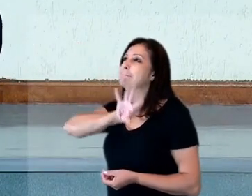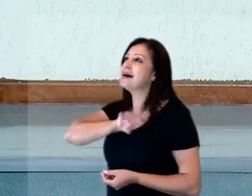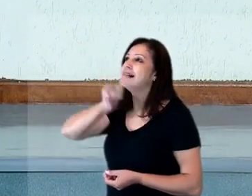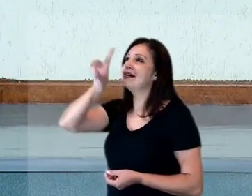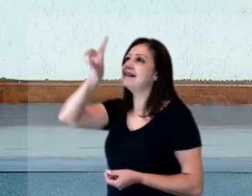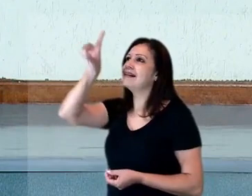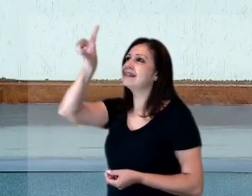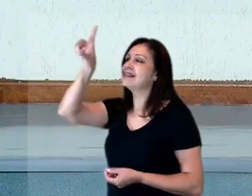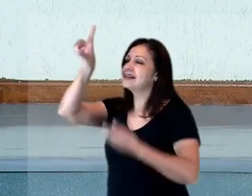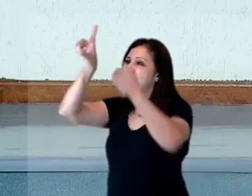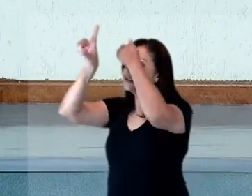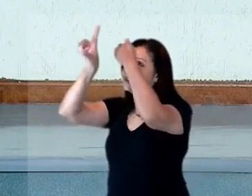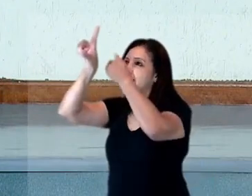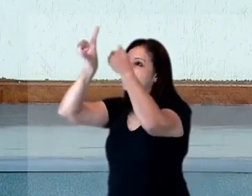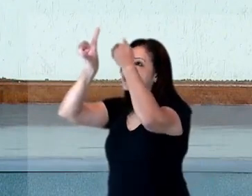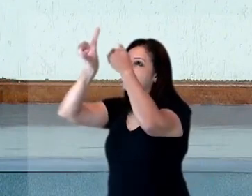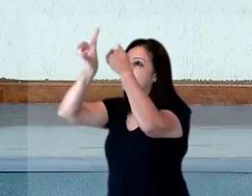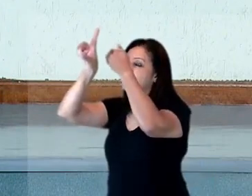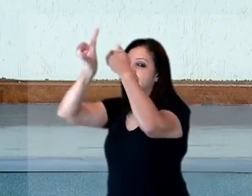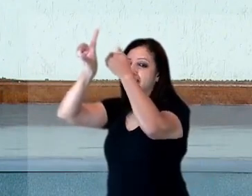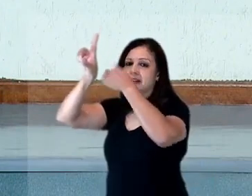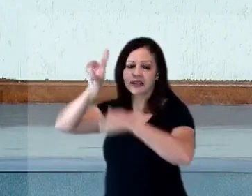odiar o seu irmão?